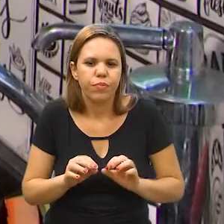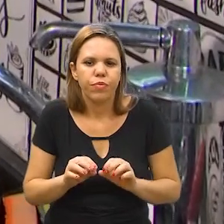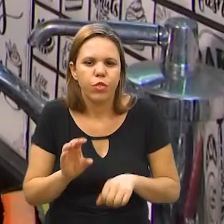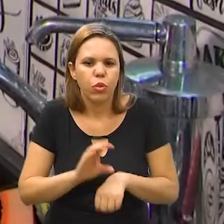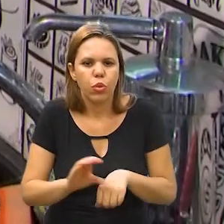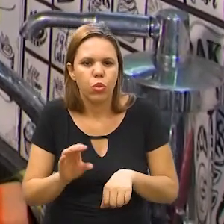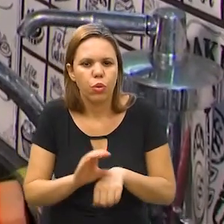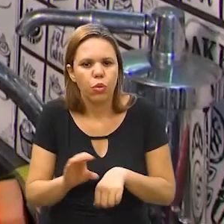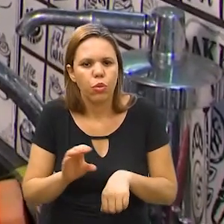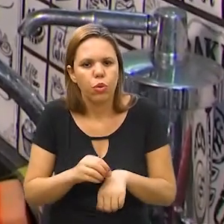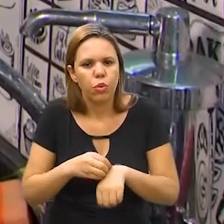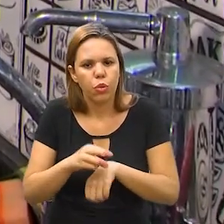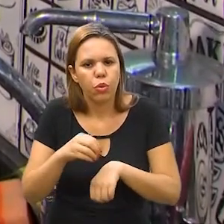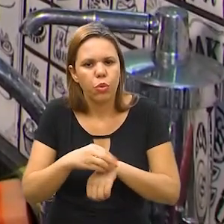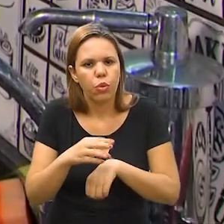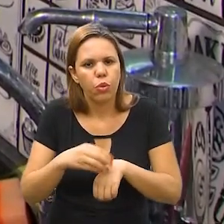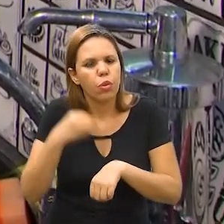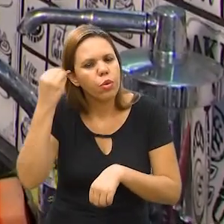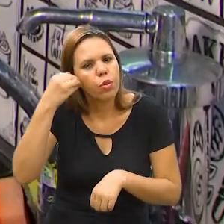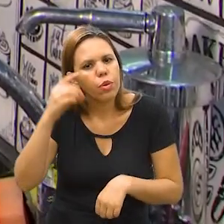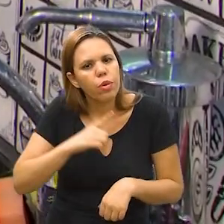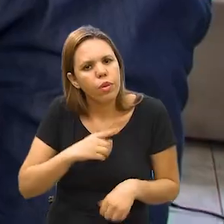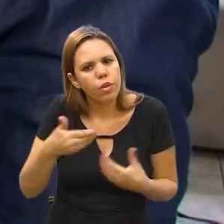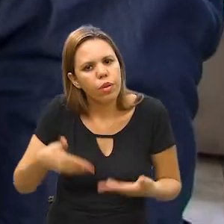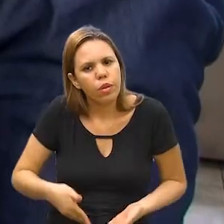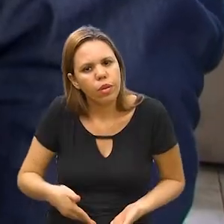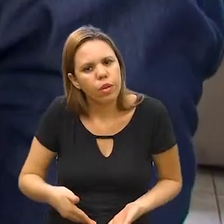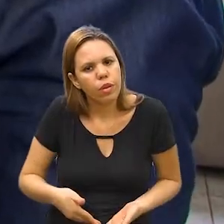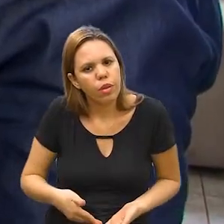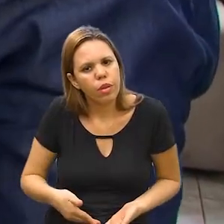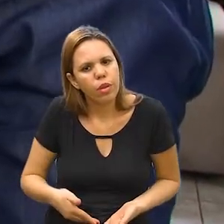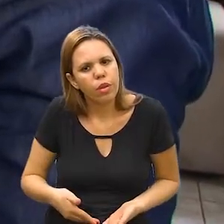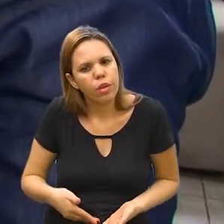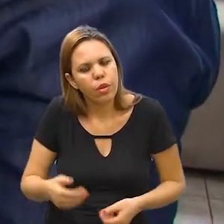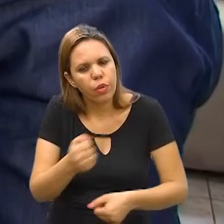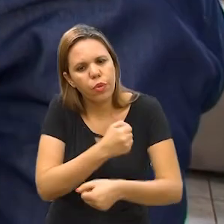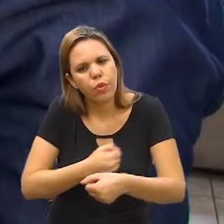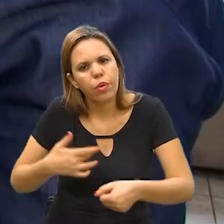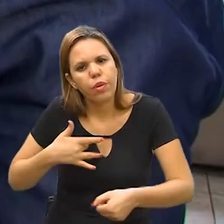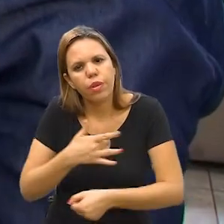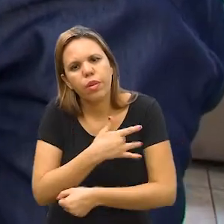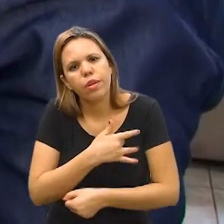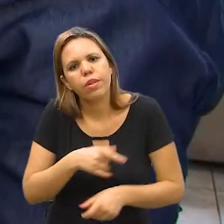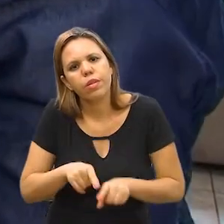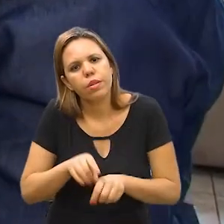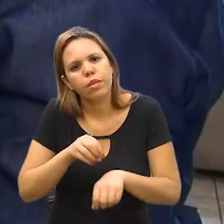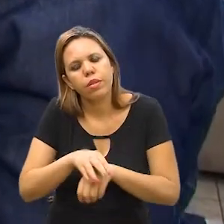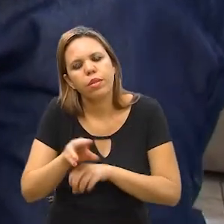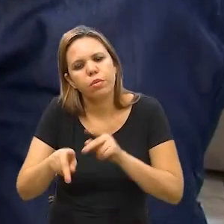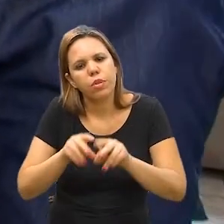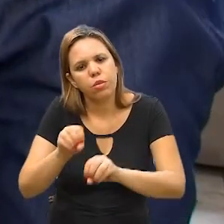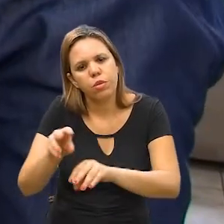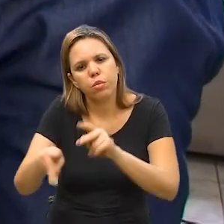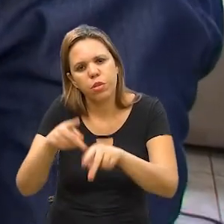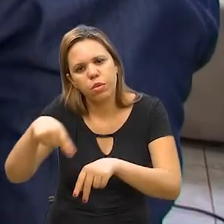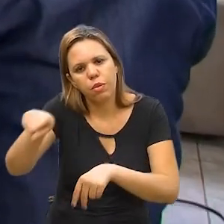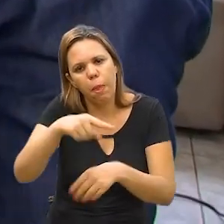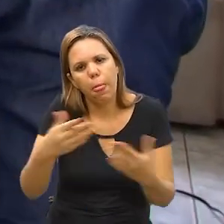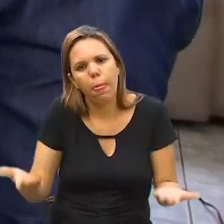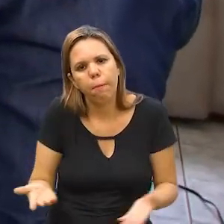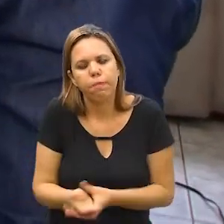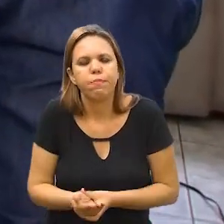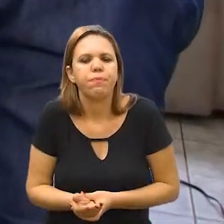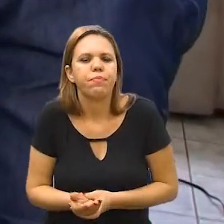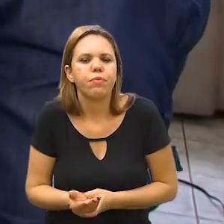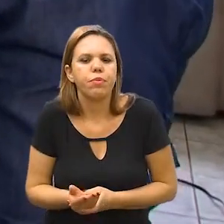quero passar toda essa experiência que eu tenho aqui com a parte de culinária saudável, passar para outras pessoas que